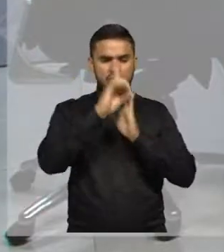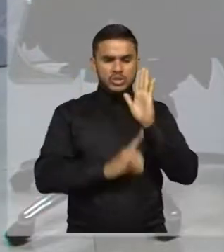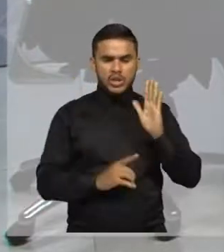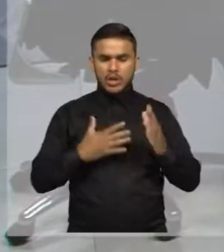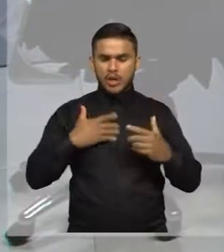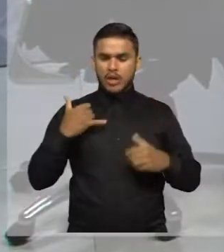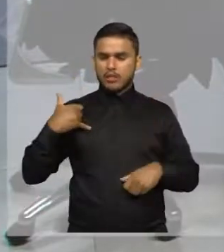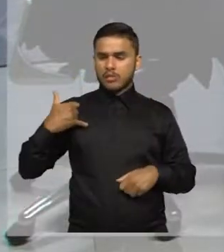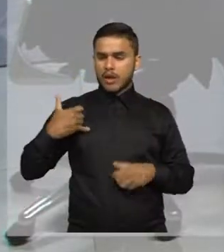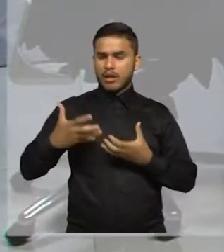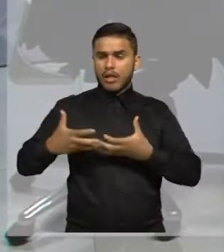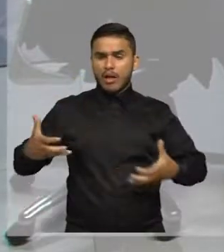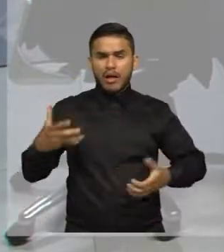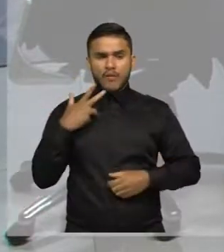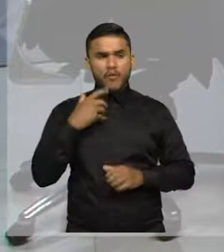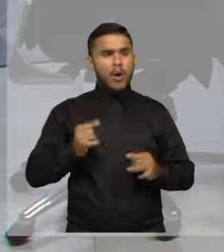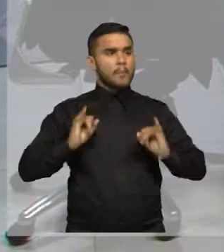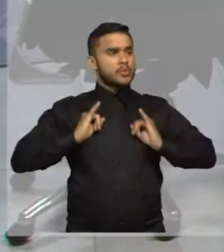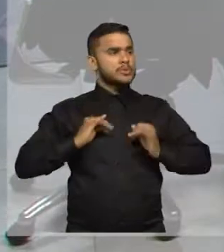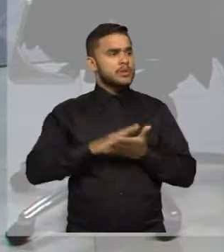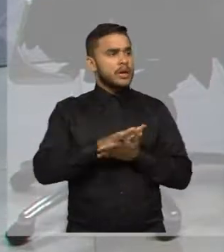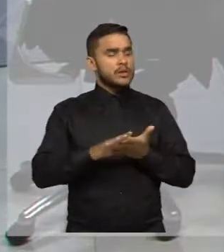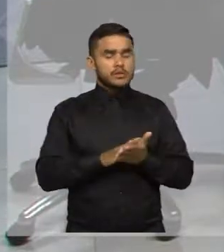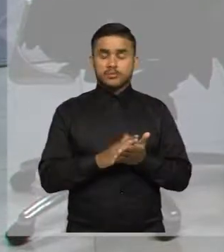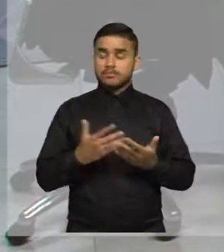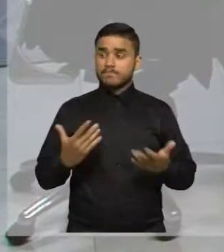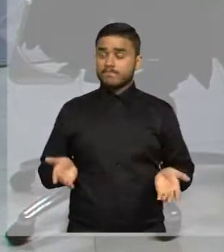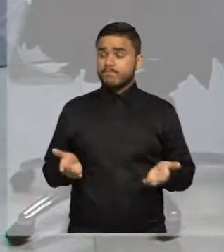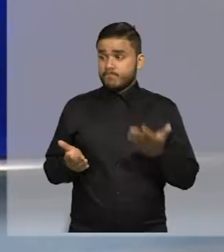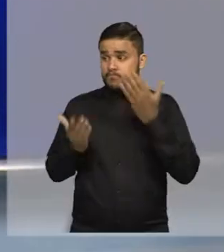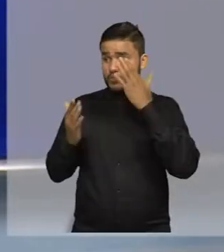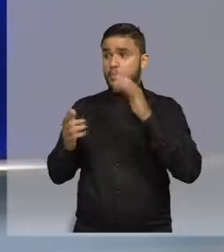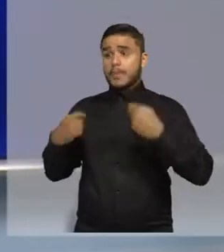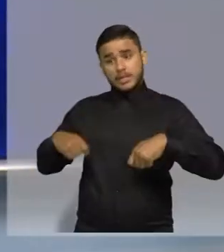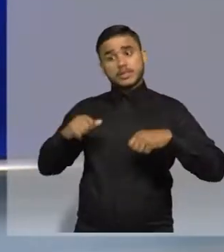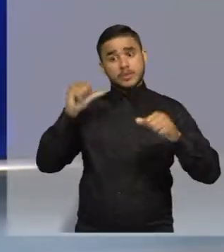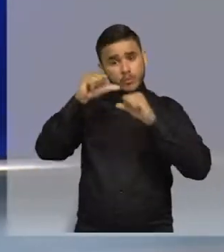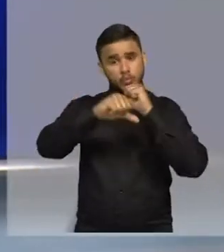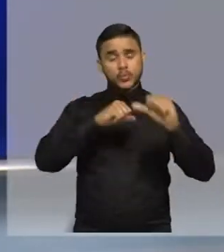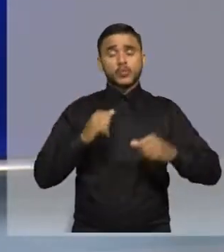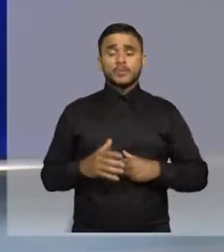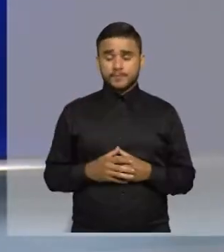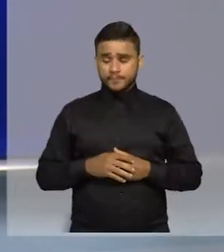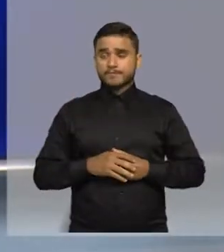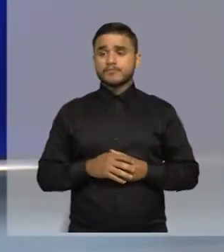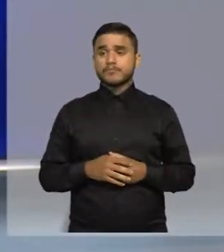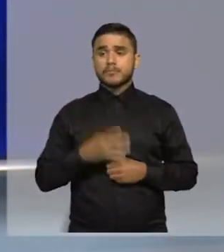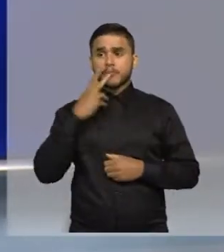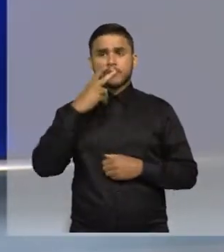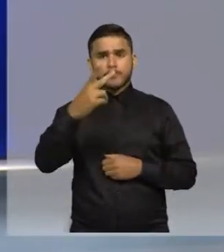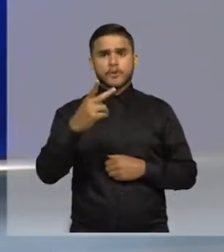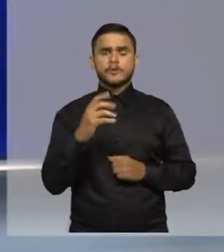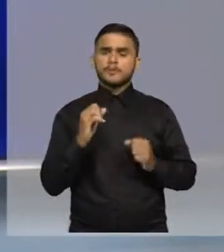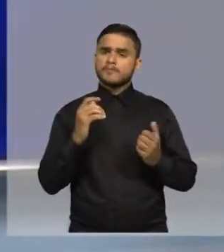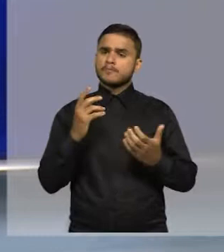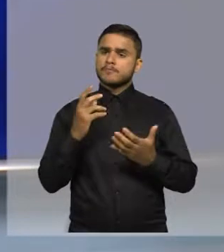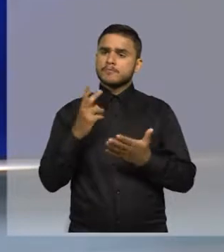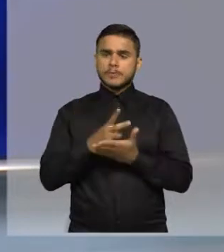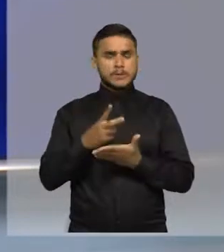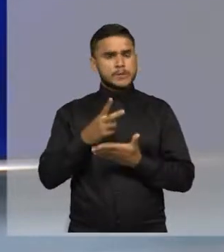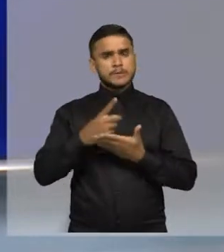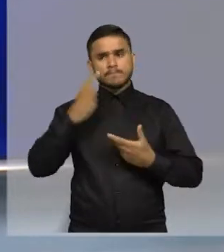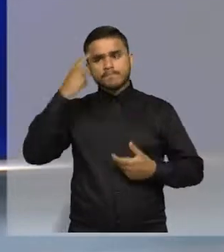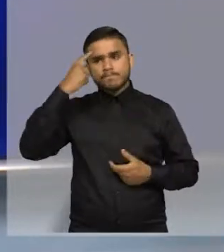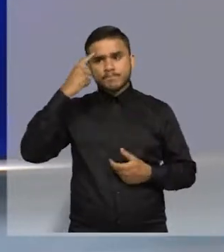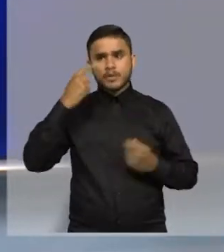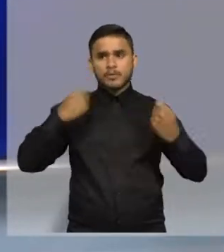se aposentar. Eu não sei, mas é preciso fazer alguma coisa aí. Aliás, o presidente Temer, durante toda a semana, insistiu com